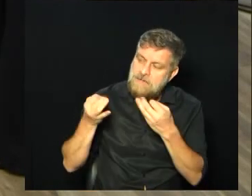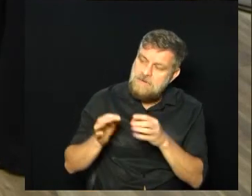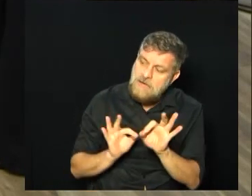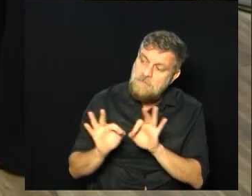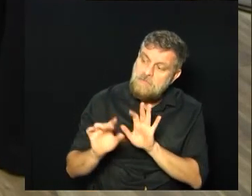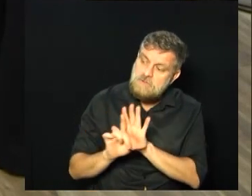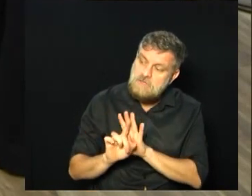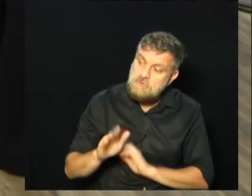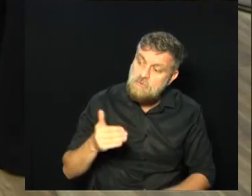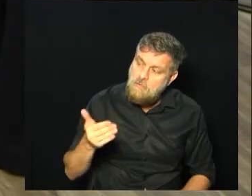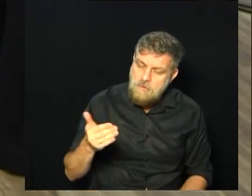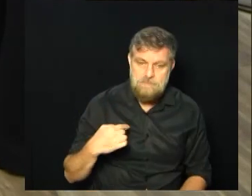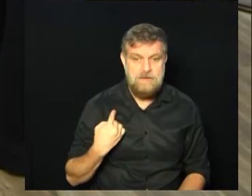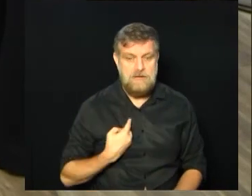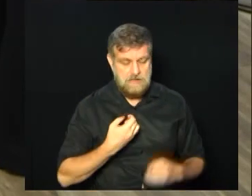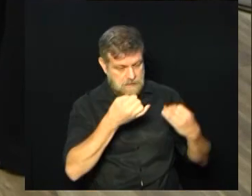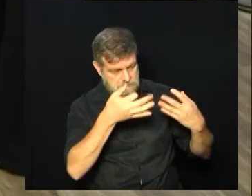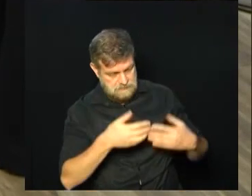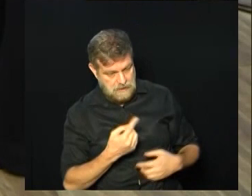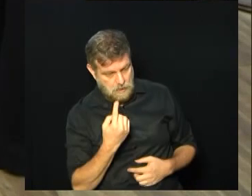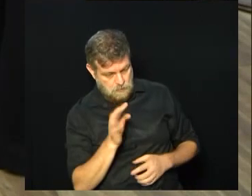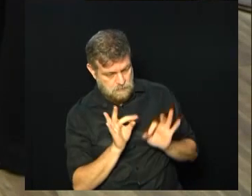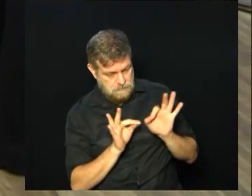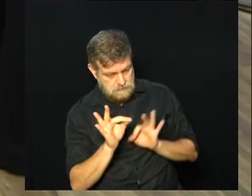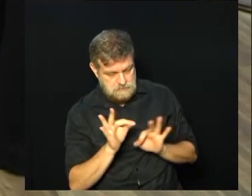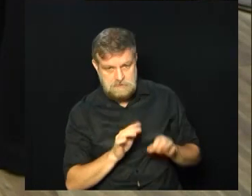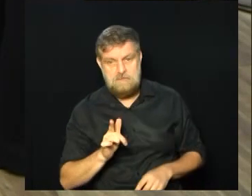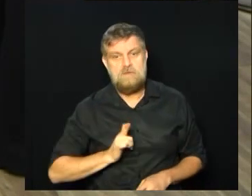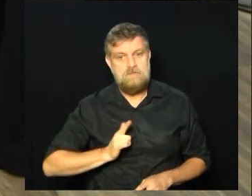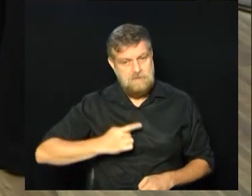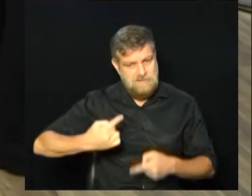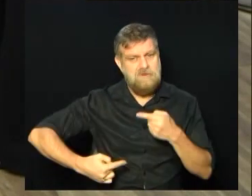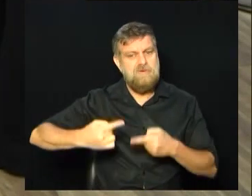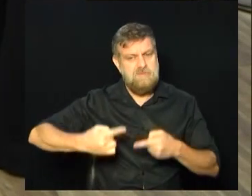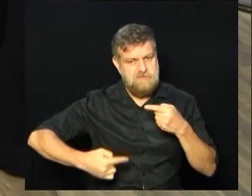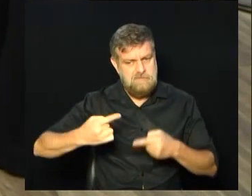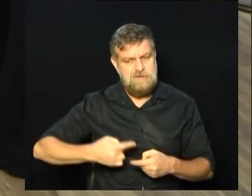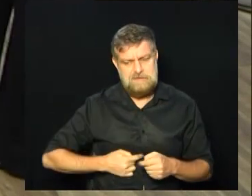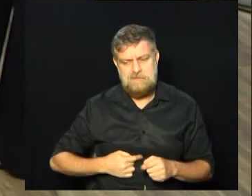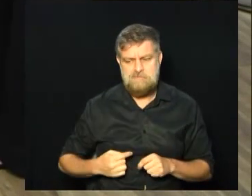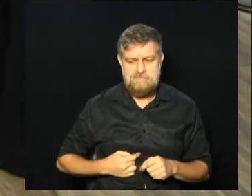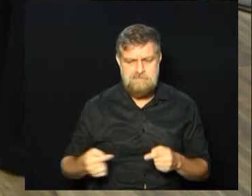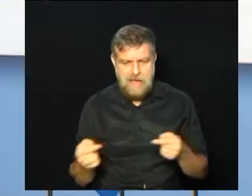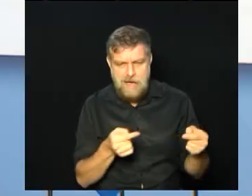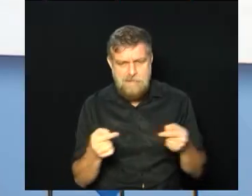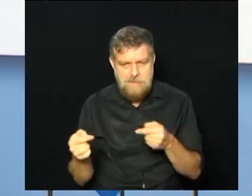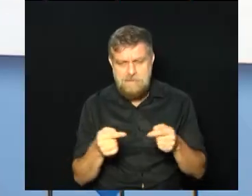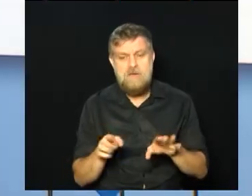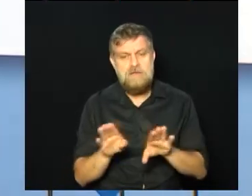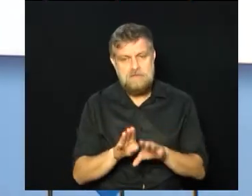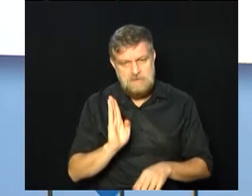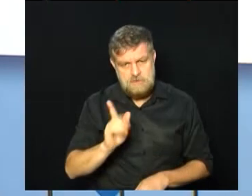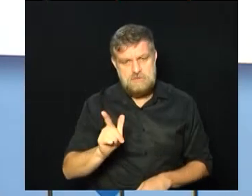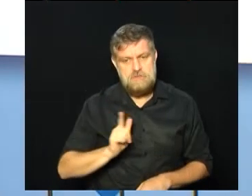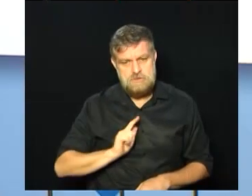projeto? A gente começa falando justamente de um projeto que deu bastante debate, bastante discussão, inclusive que também já tinha